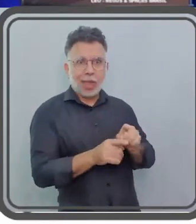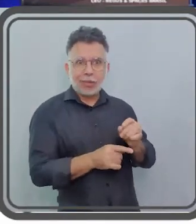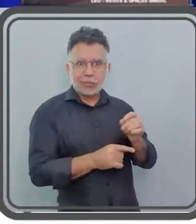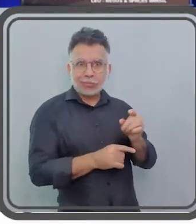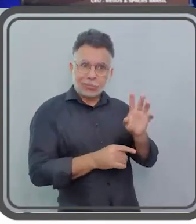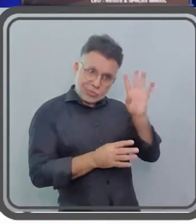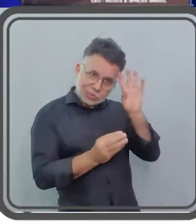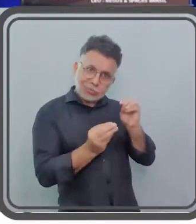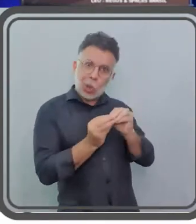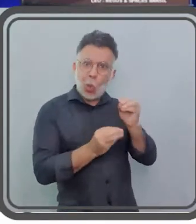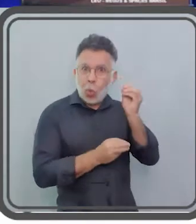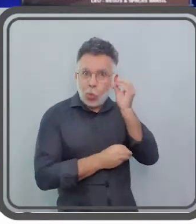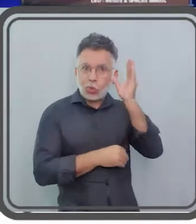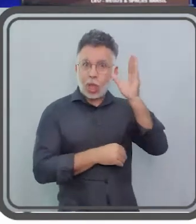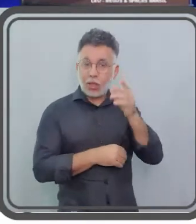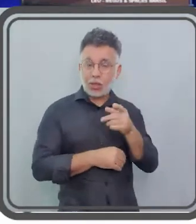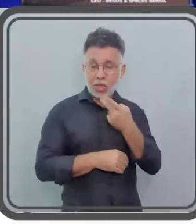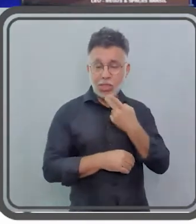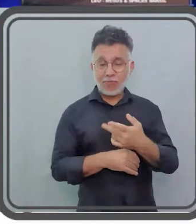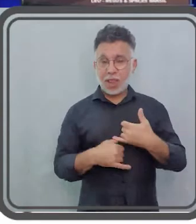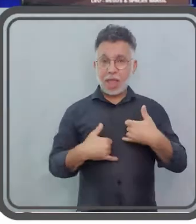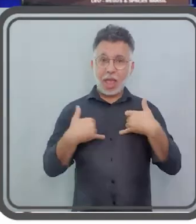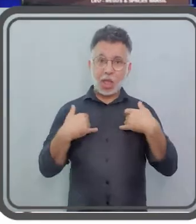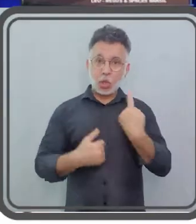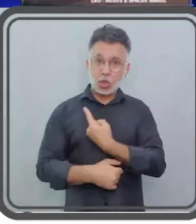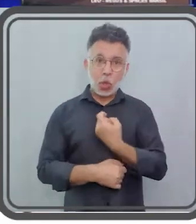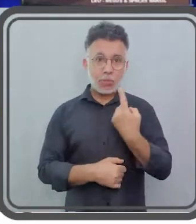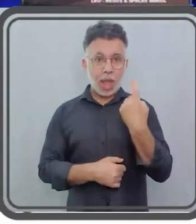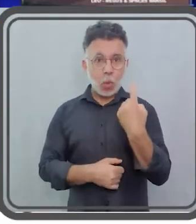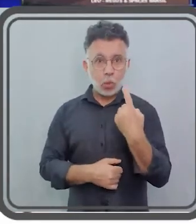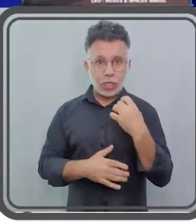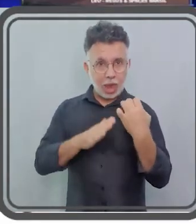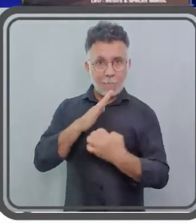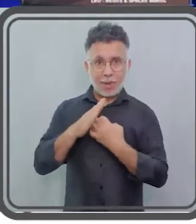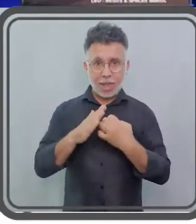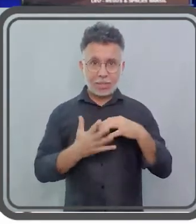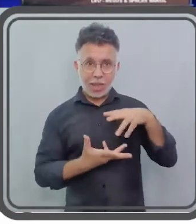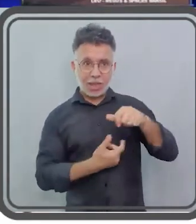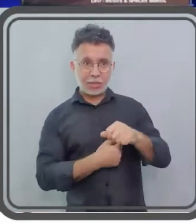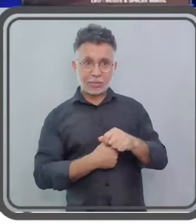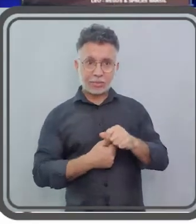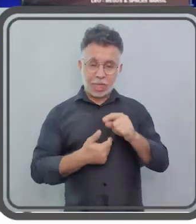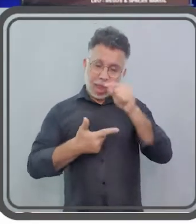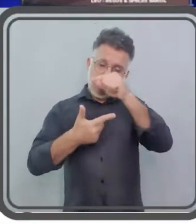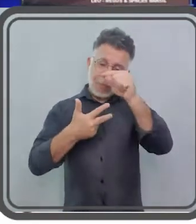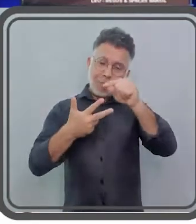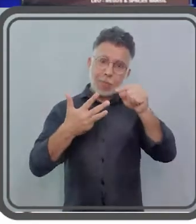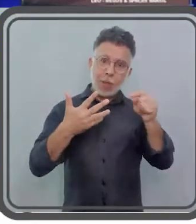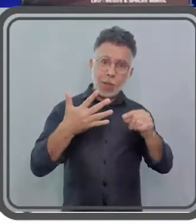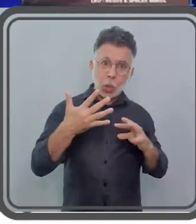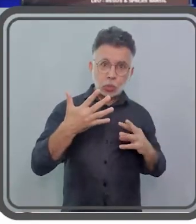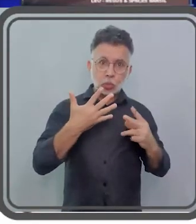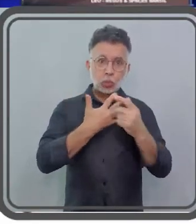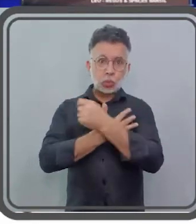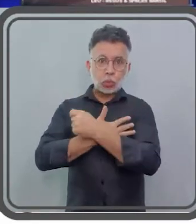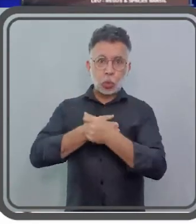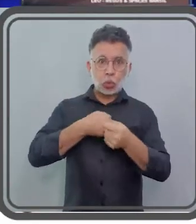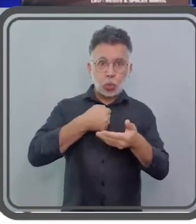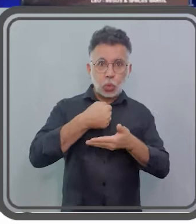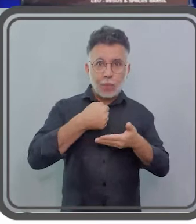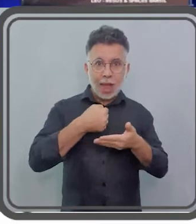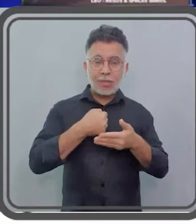eu tenho orgulho de dizer que nós somos a única no mundo que abrange todos os pilares de saúde em uma solução